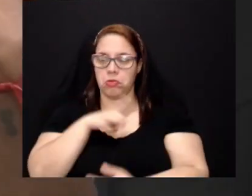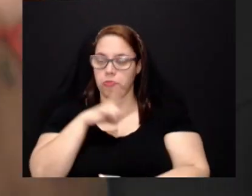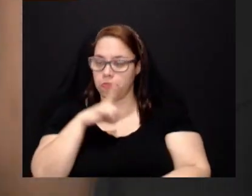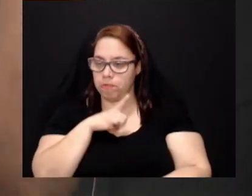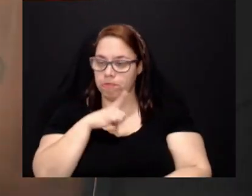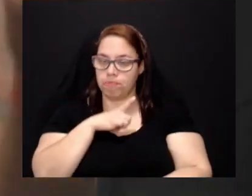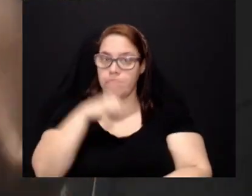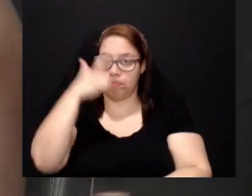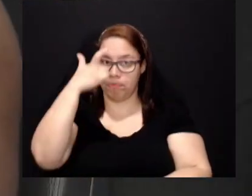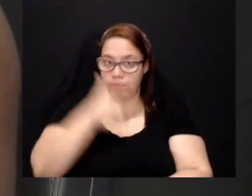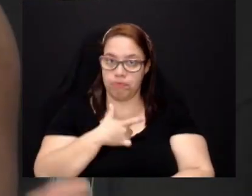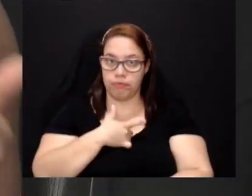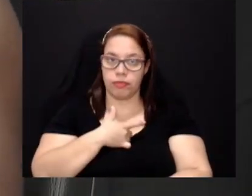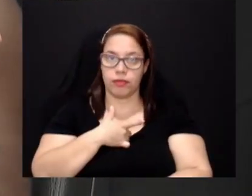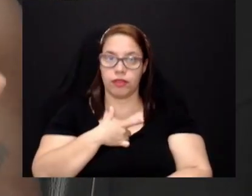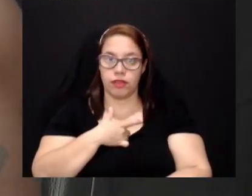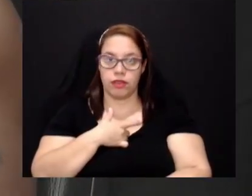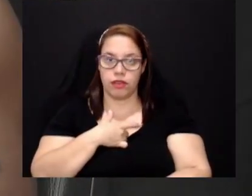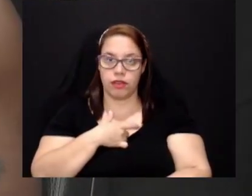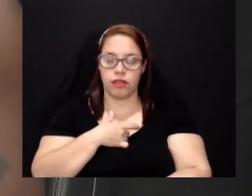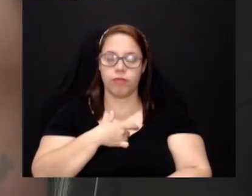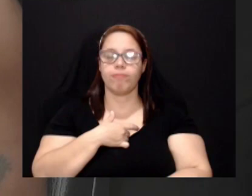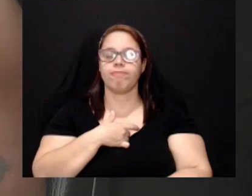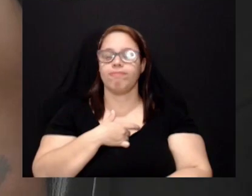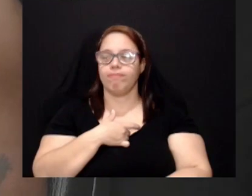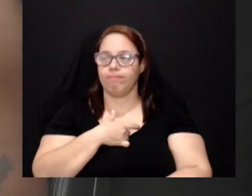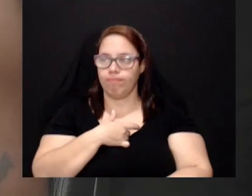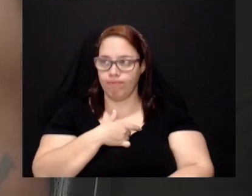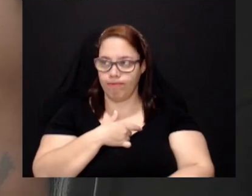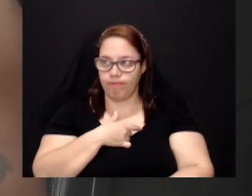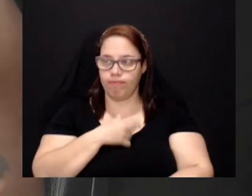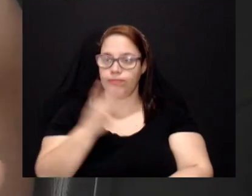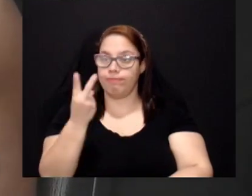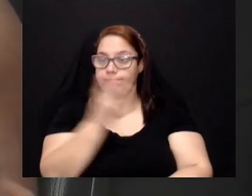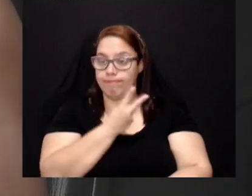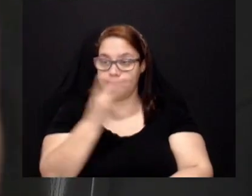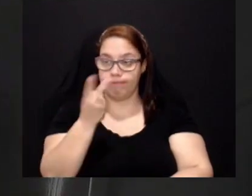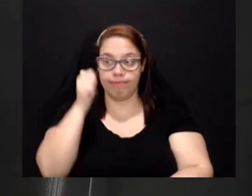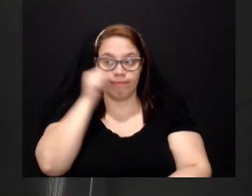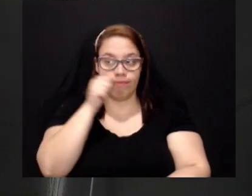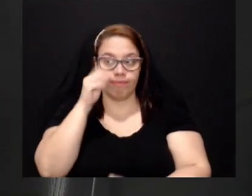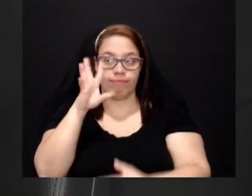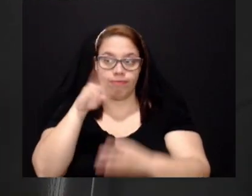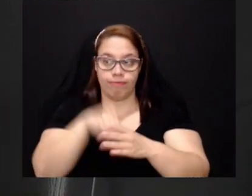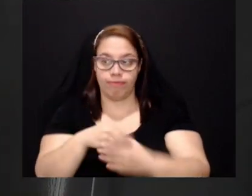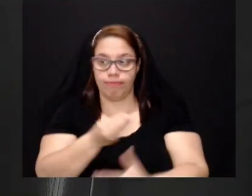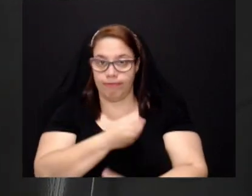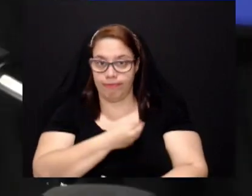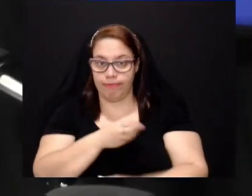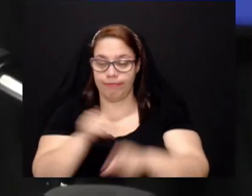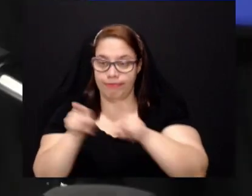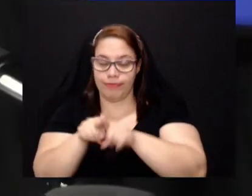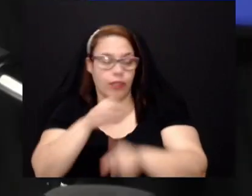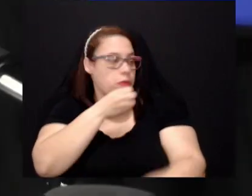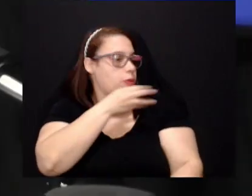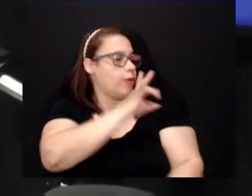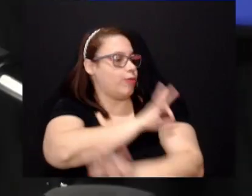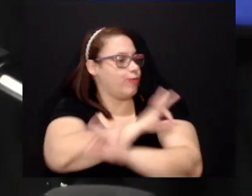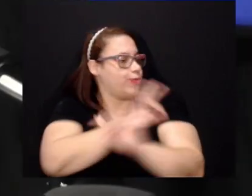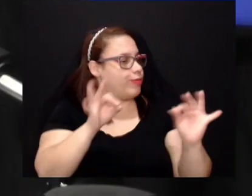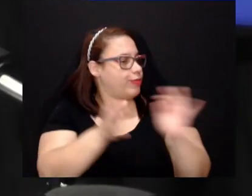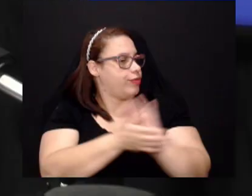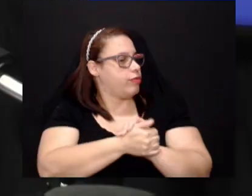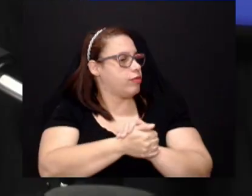que sou muito por conta dessas 2 que estão na minha vida também. Muito bom, muito bom. E falando